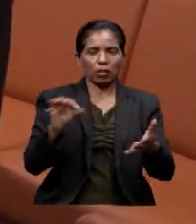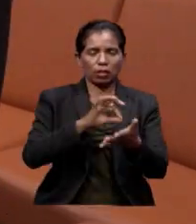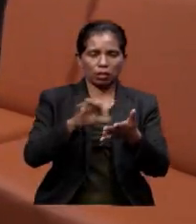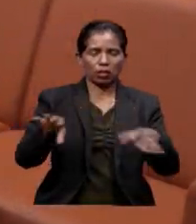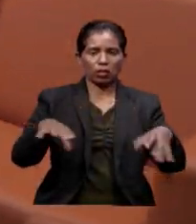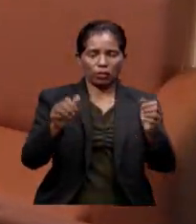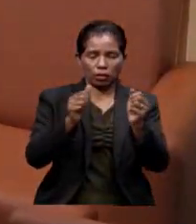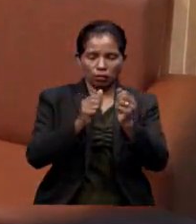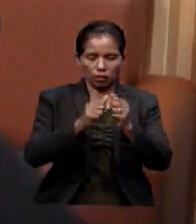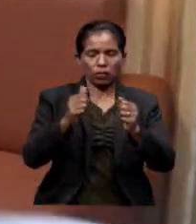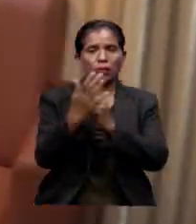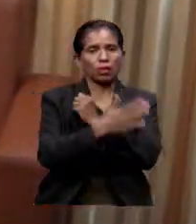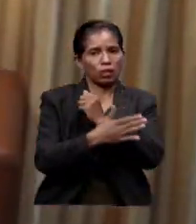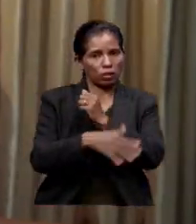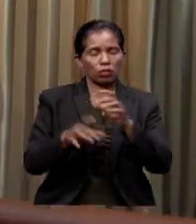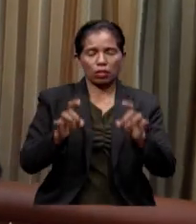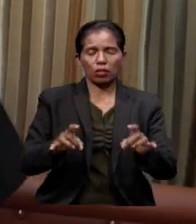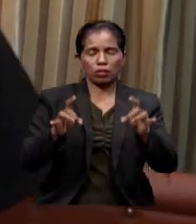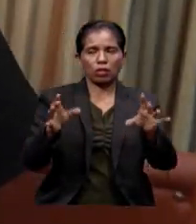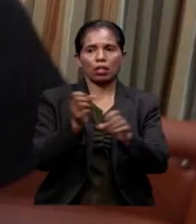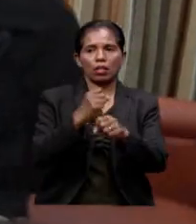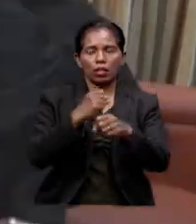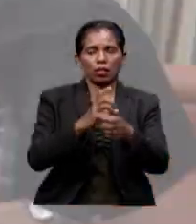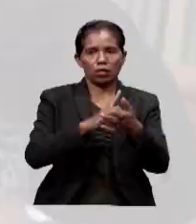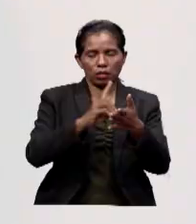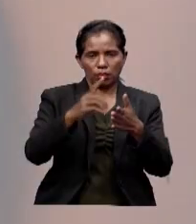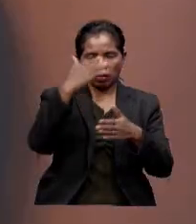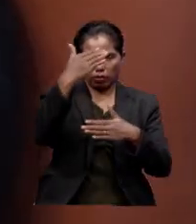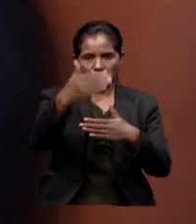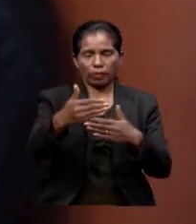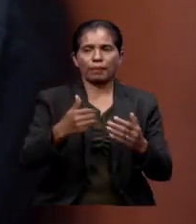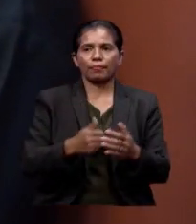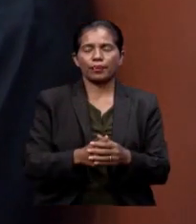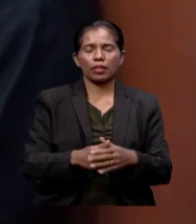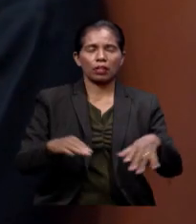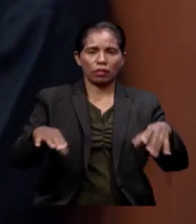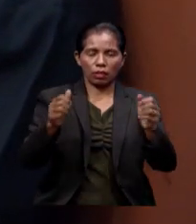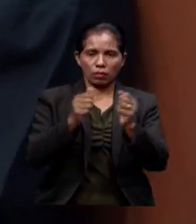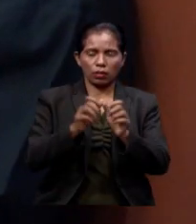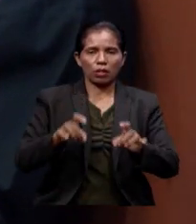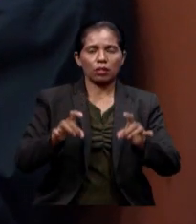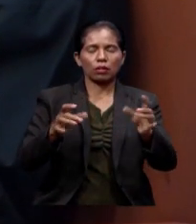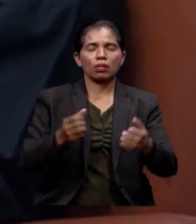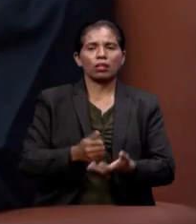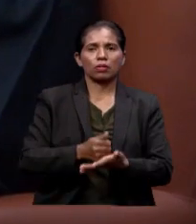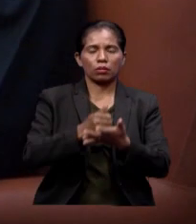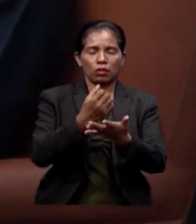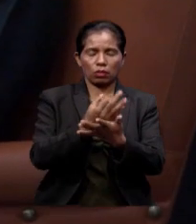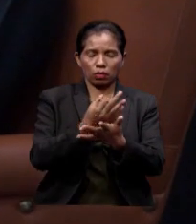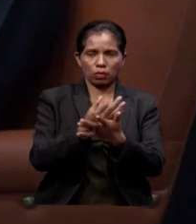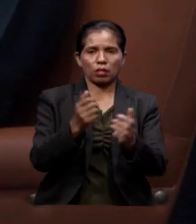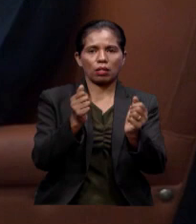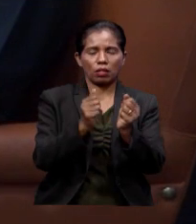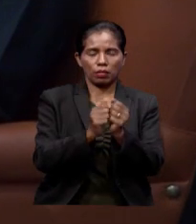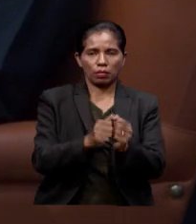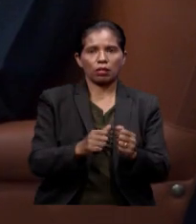nação vizinha Austrália, nebe se realiza e a semana oen. E acordo né, Austrália se apoia orçamento com montante dólar